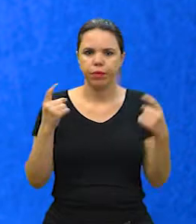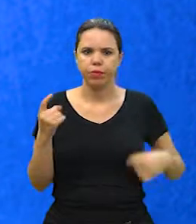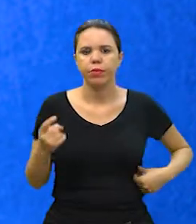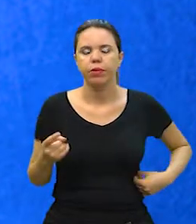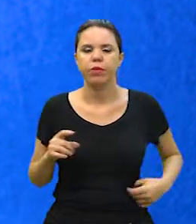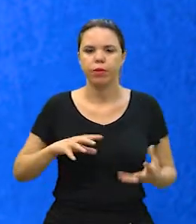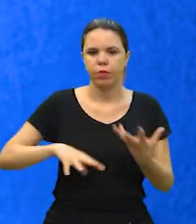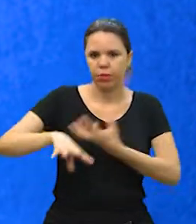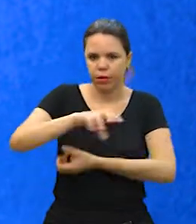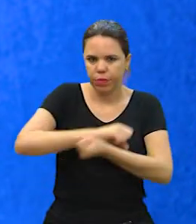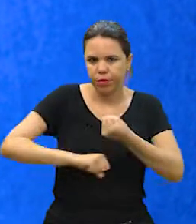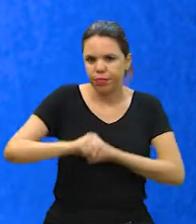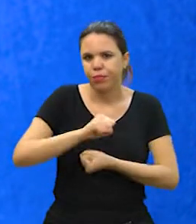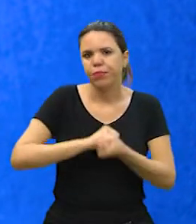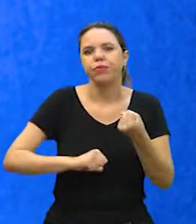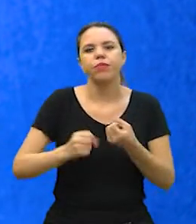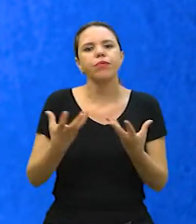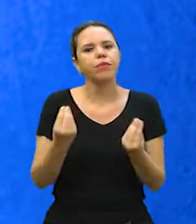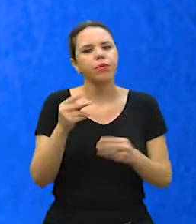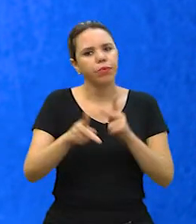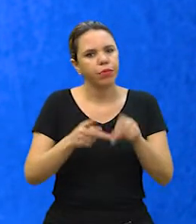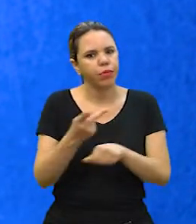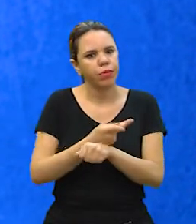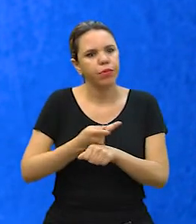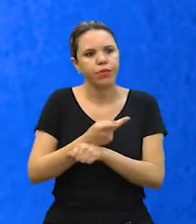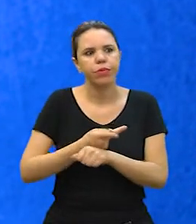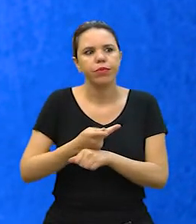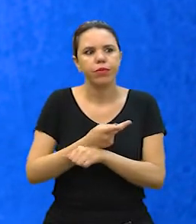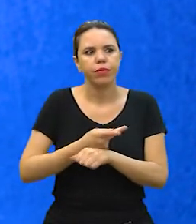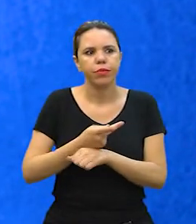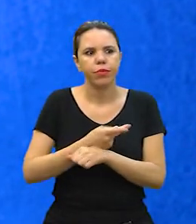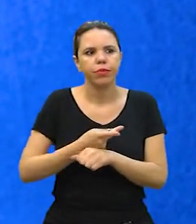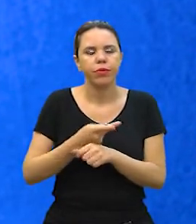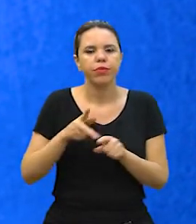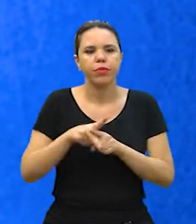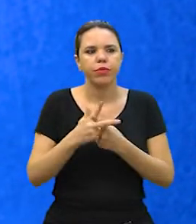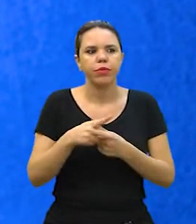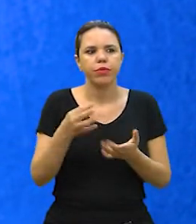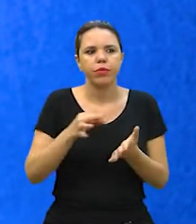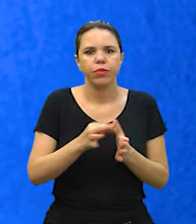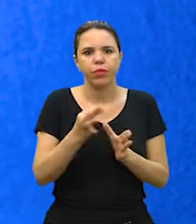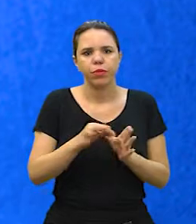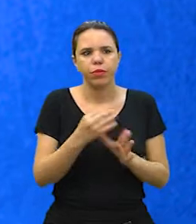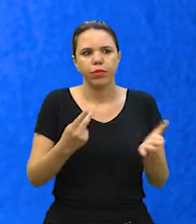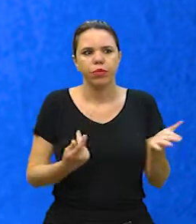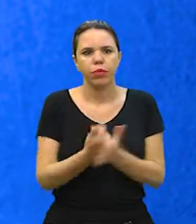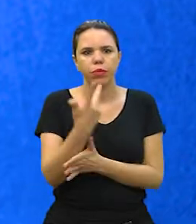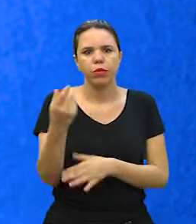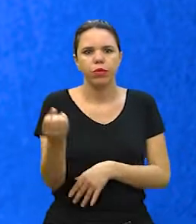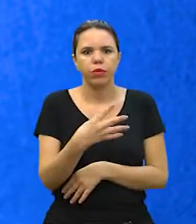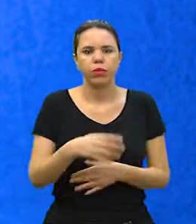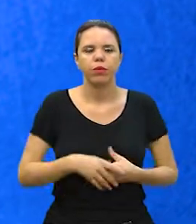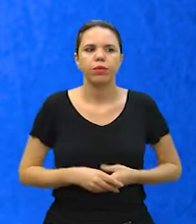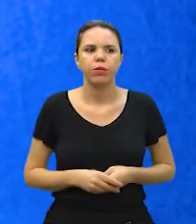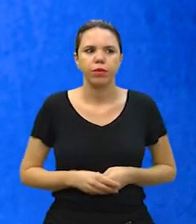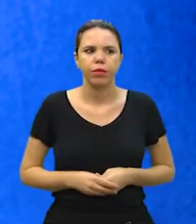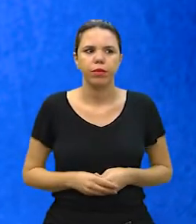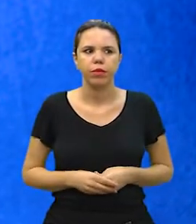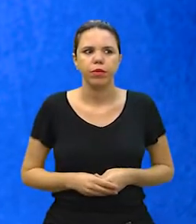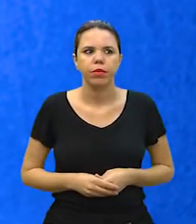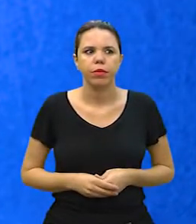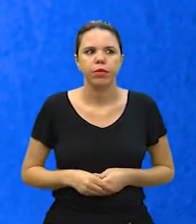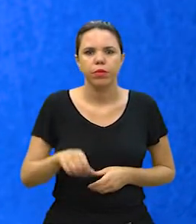a sustentabilidade e muita gente procura o conserto a comprar uma peça nova.